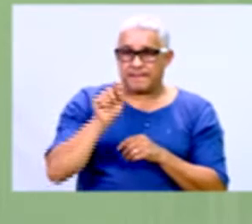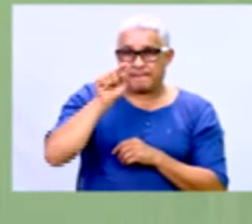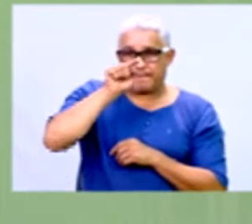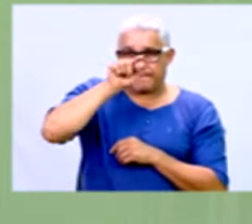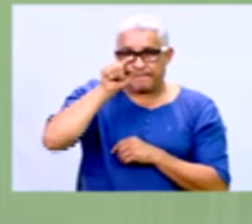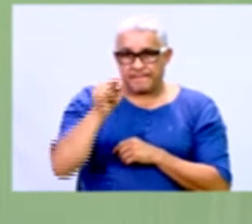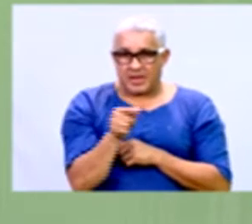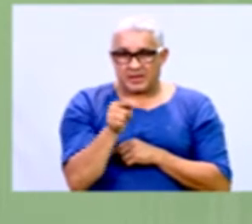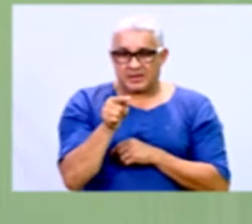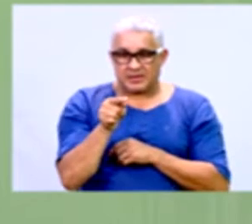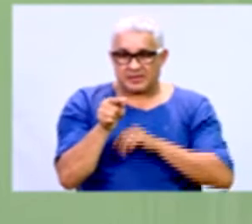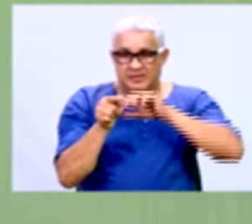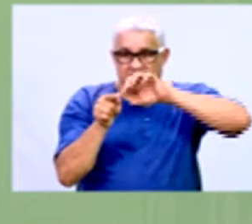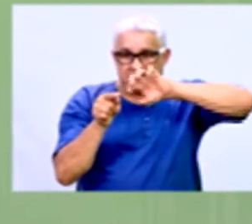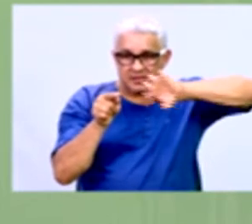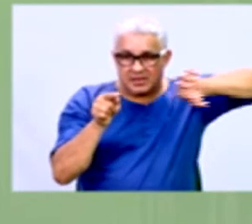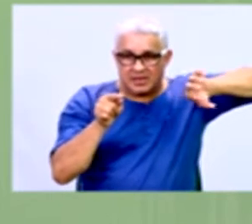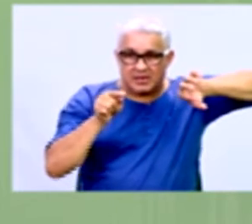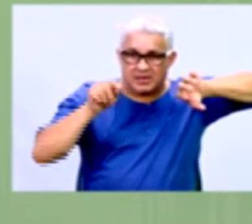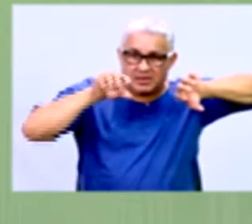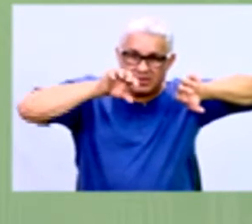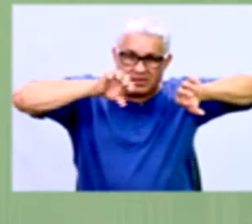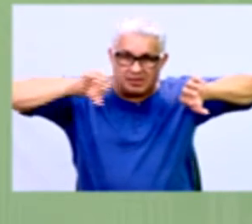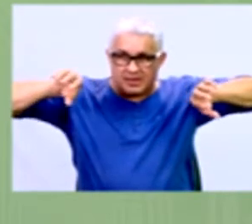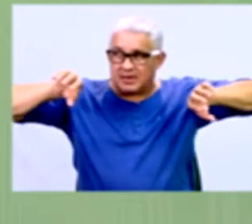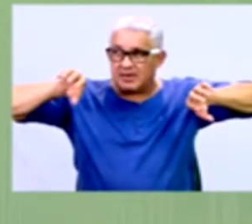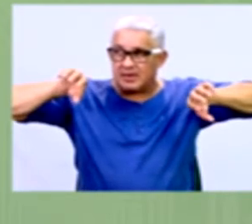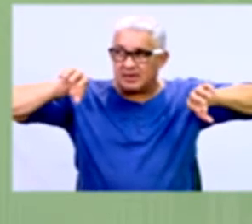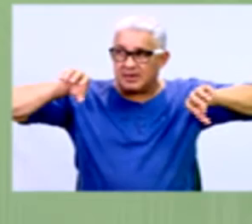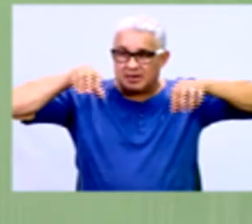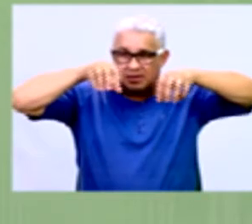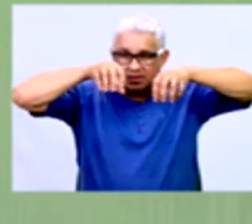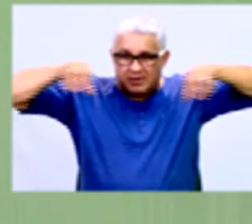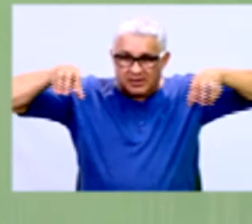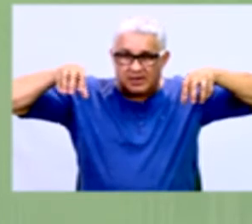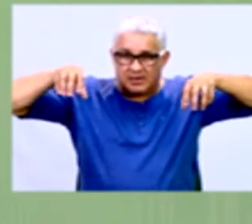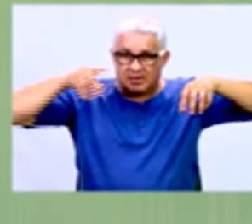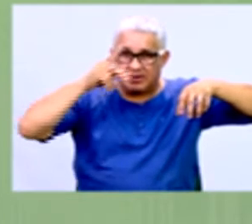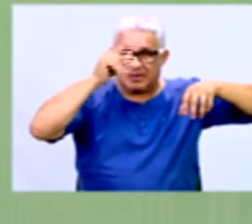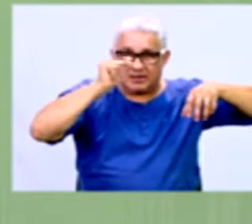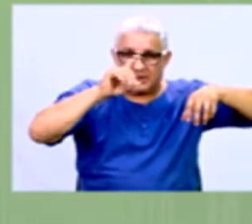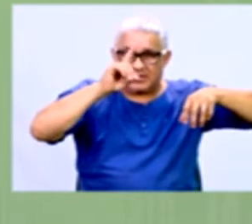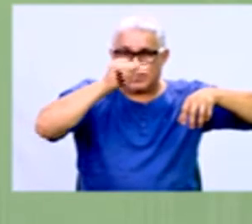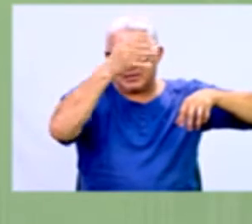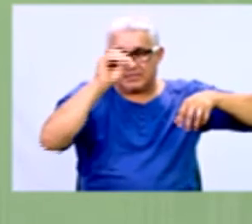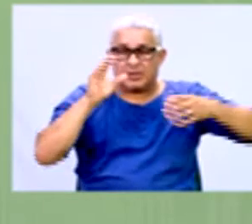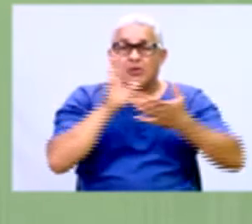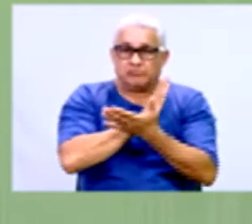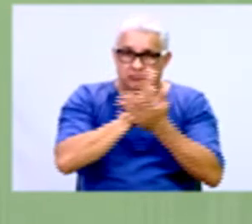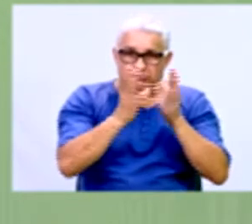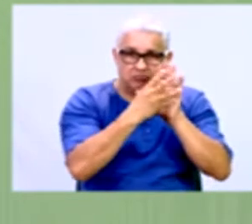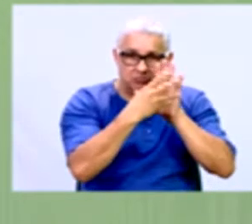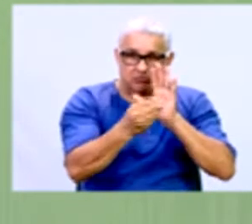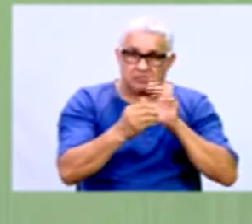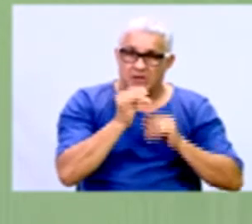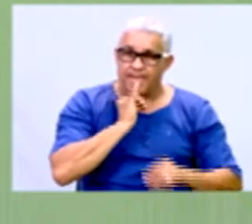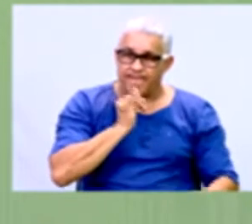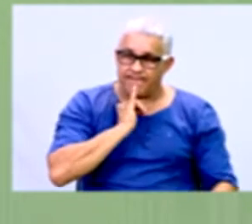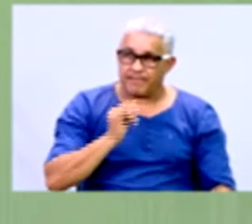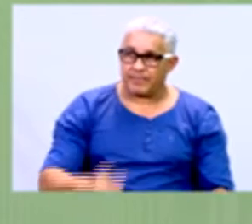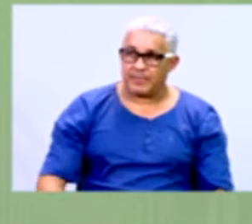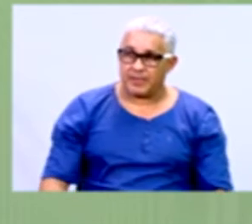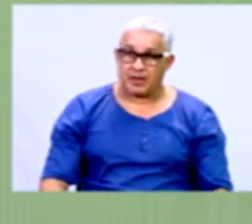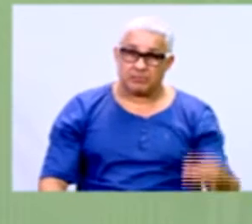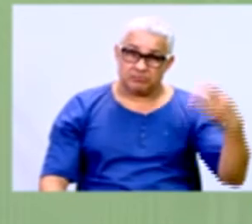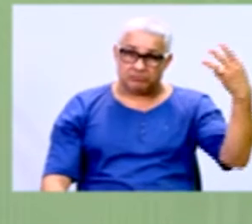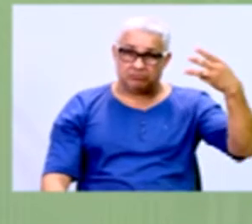separa um do outro, né, fazendo esse padrão. Mais alguns exemplos aqui, né? Vamos ver aqui o exemplo